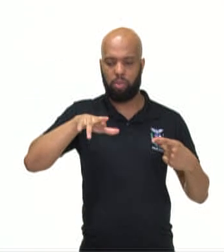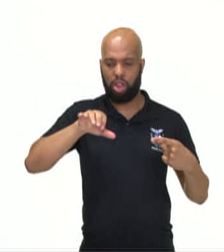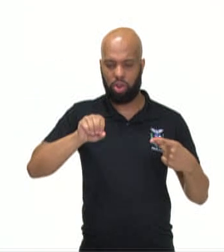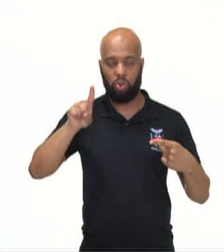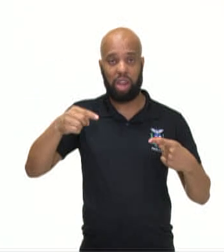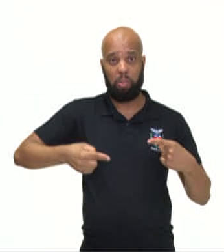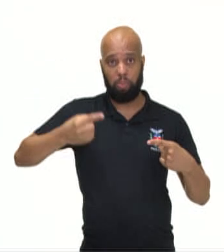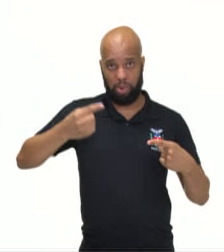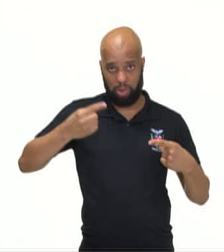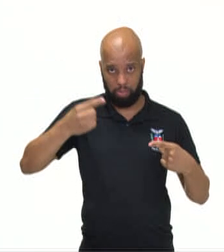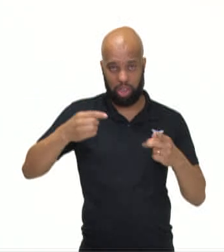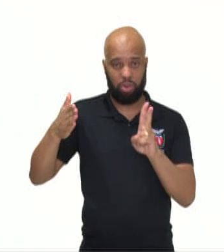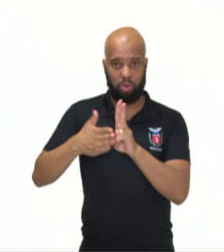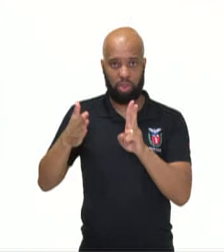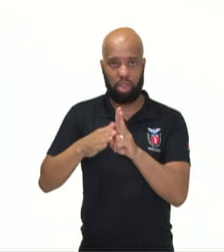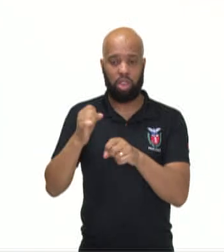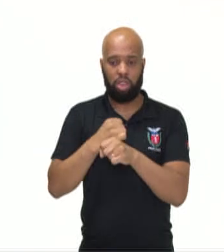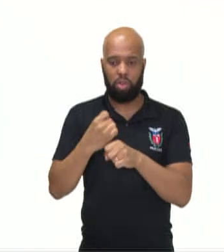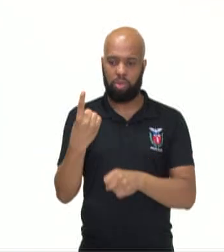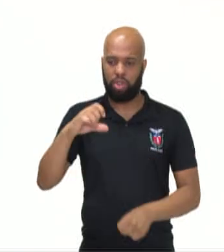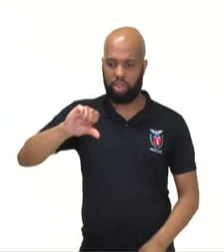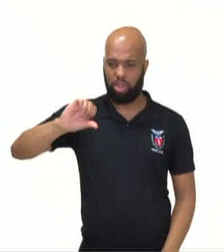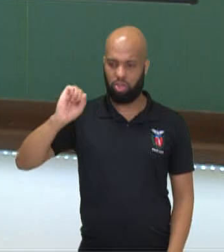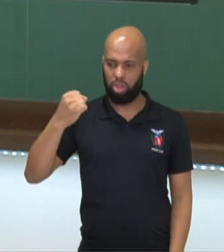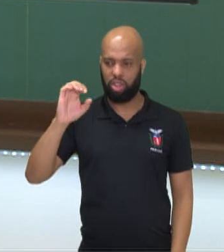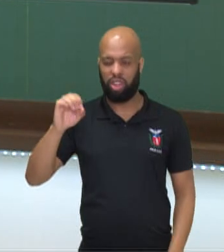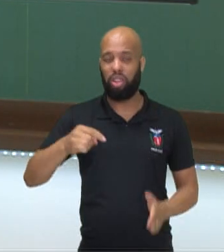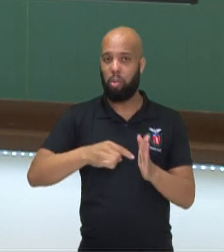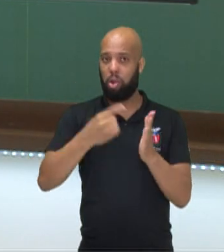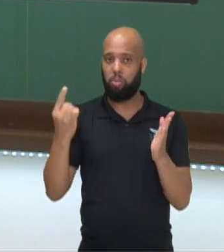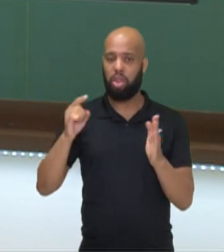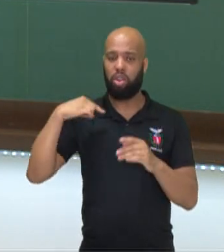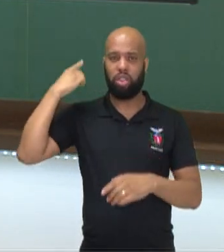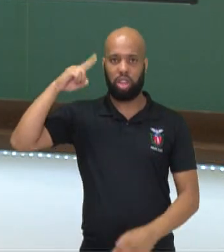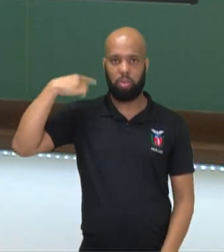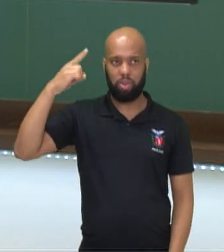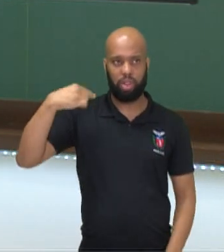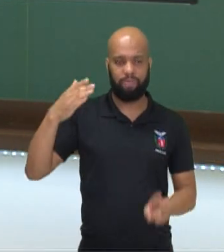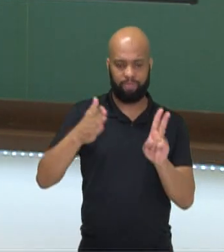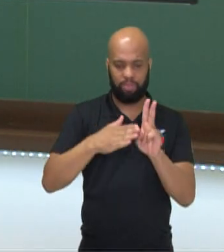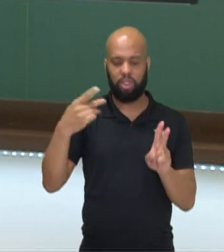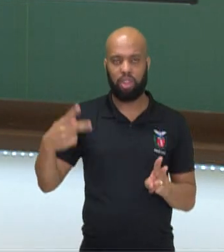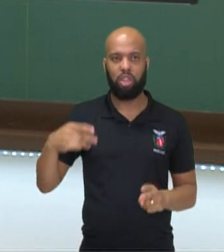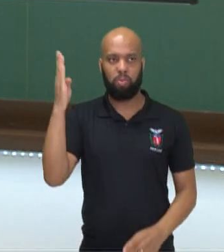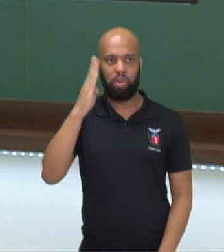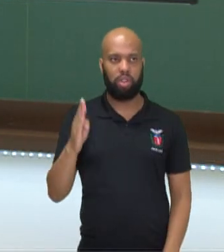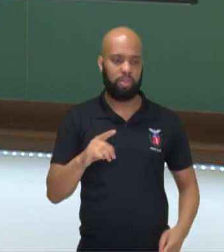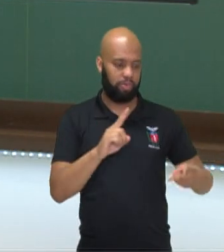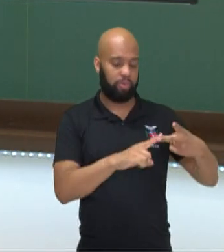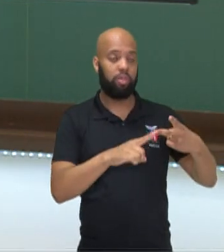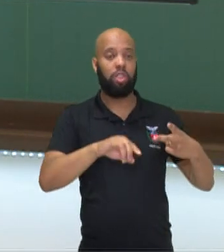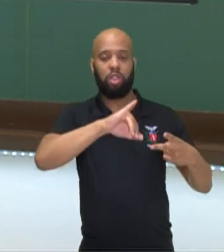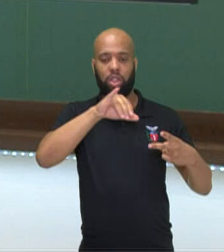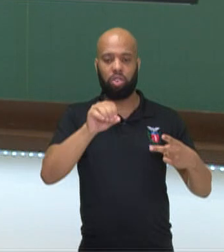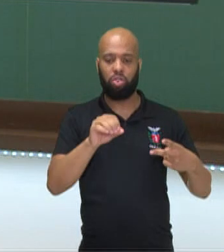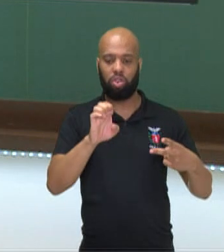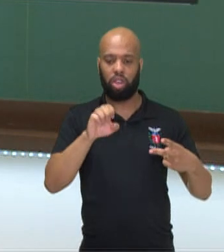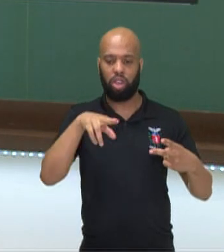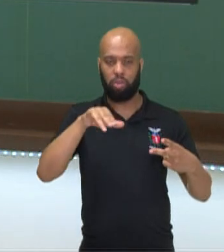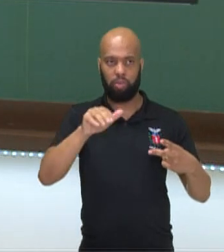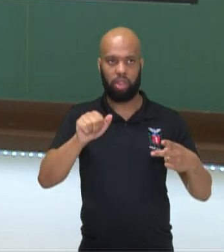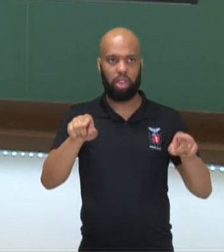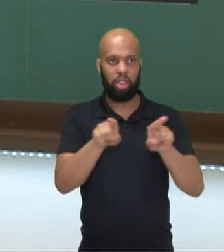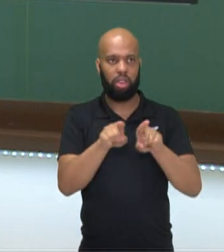Juruna, deputado federal dos anos 1980, primeiro deputado indígena do Brasil. Joênia Wapichana, primeira